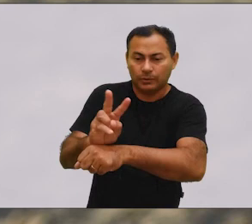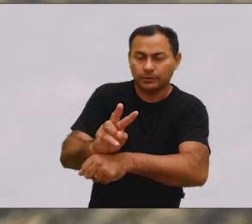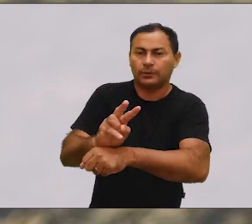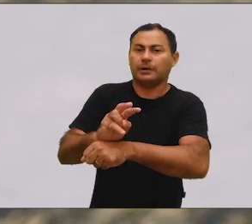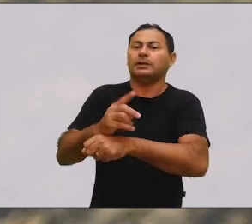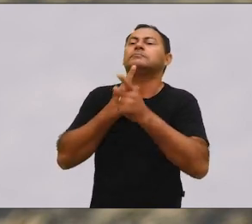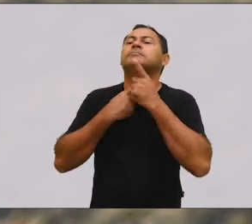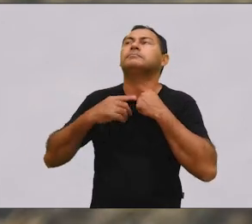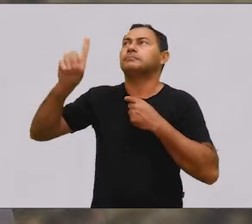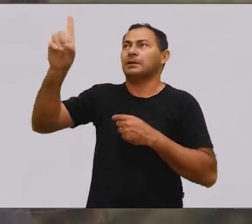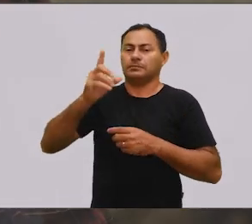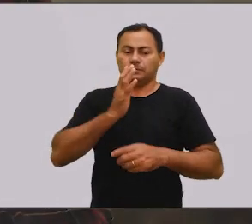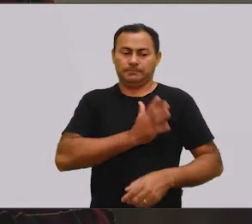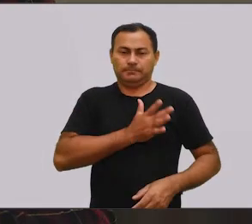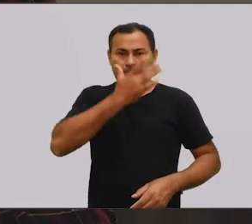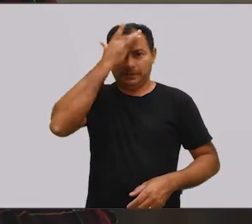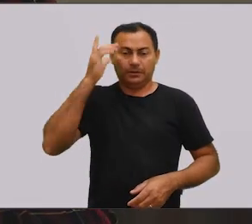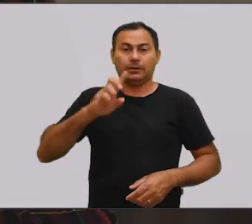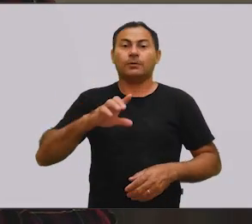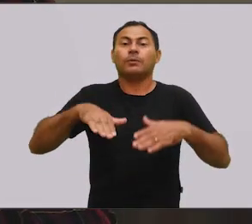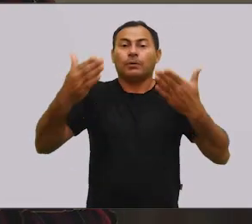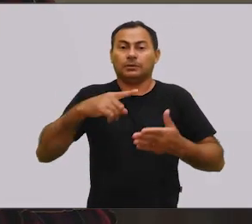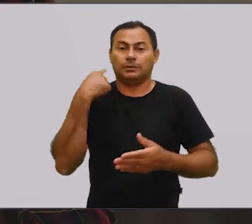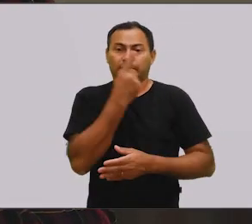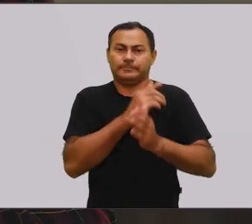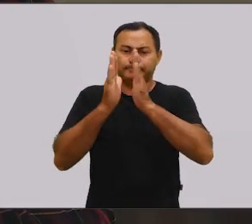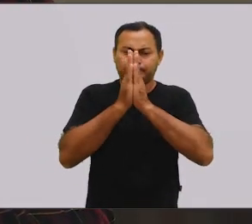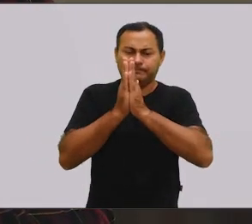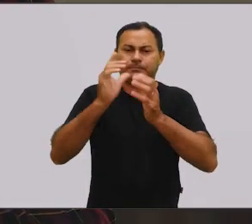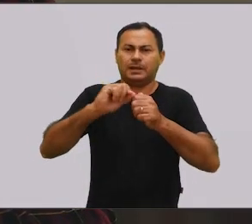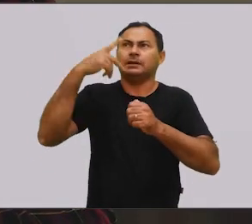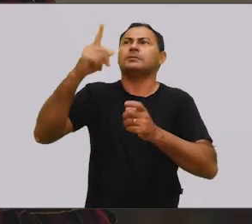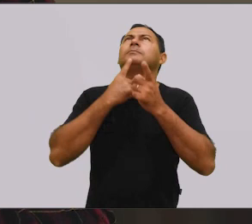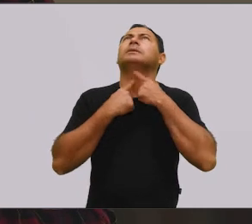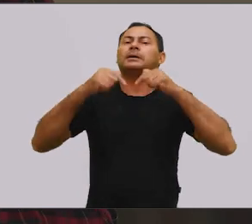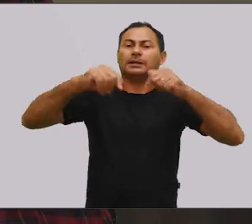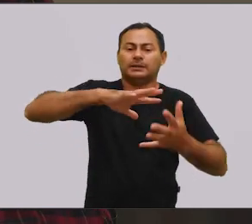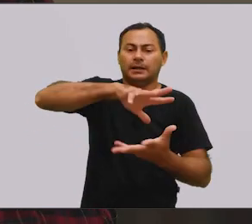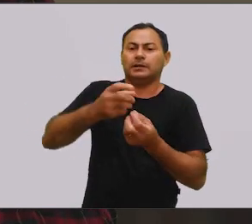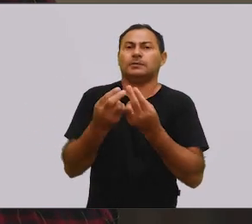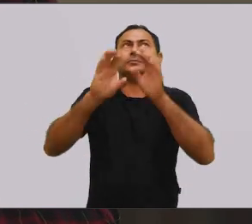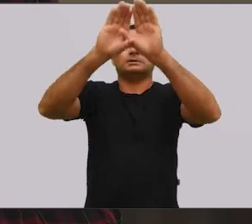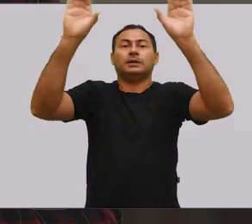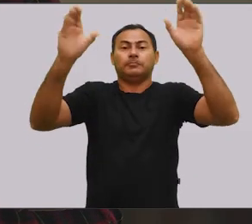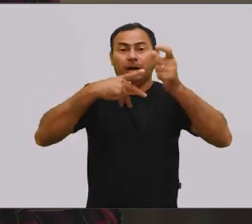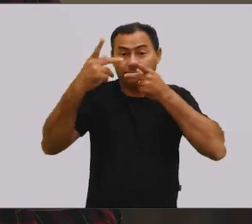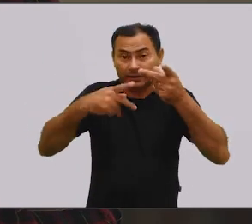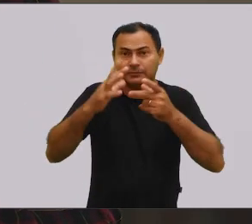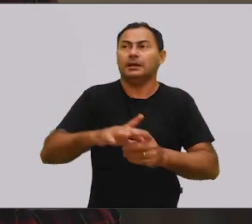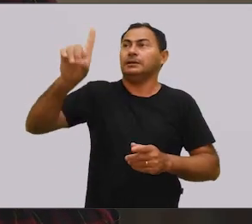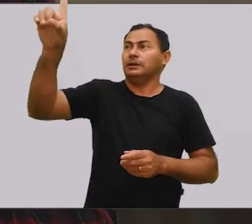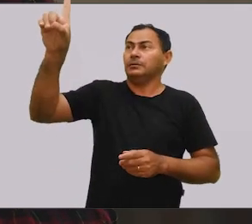sobre os corações dos homens. Quando oramos, seja feita a tua vontade, assim na terra como no céu, estamos